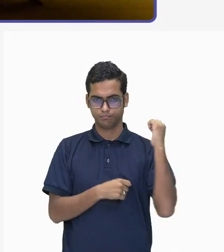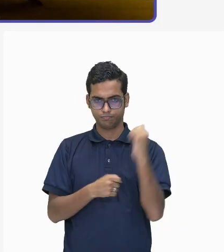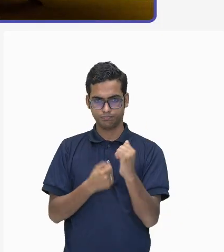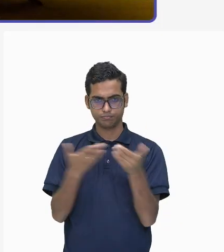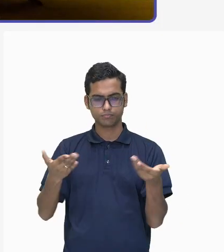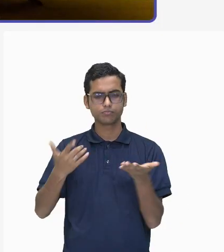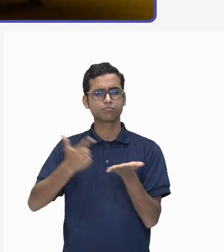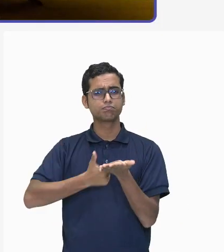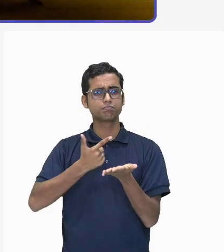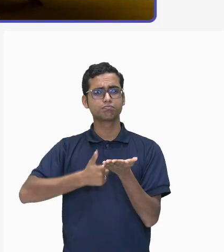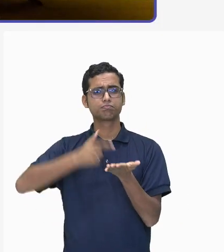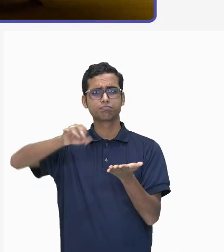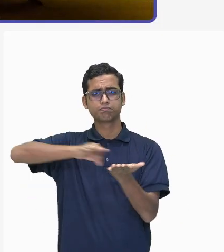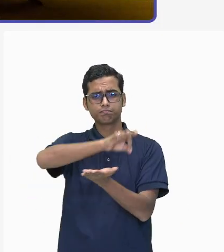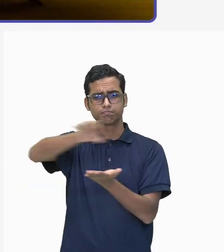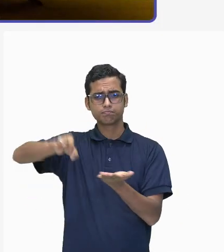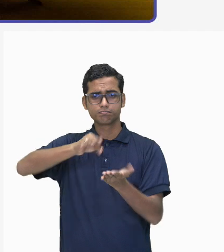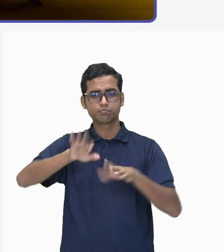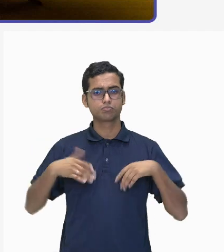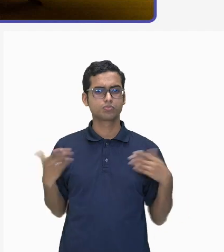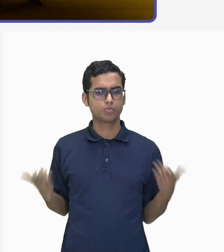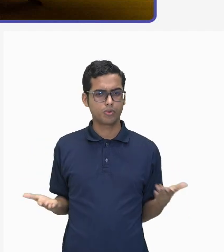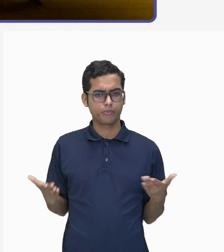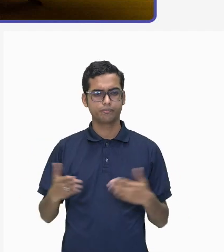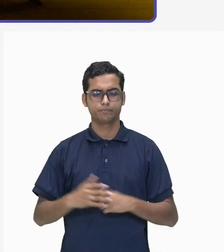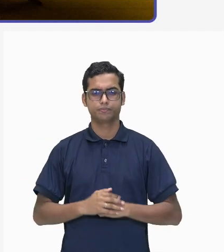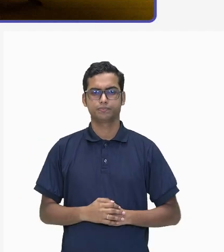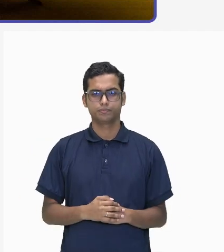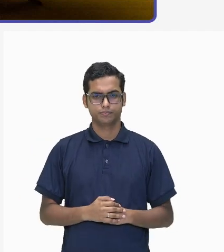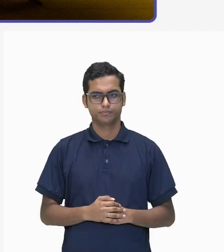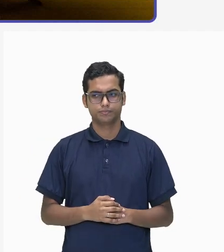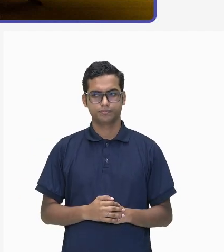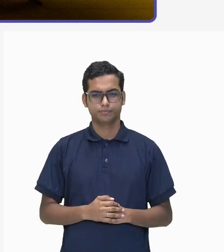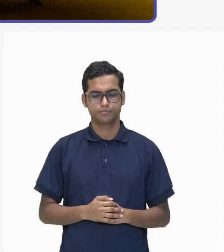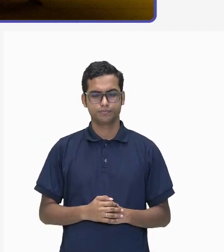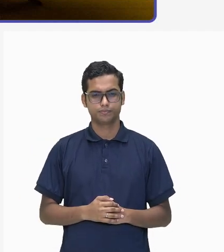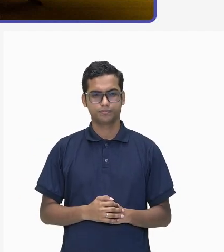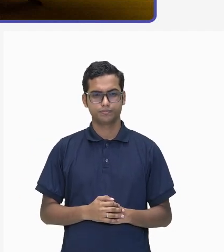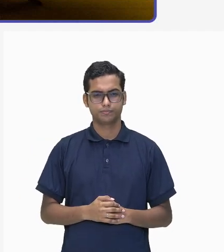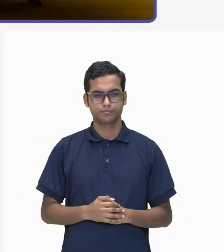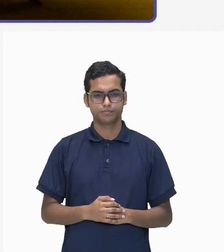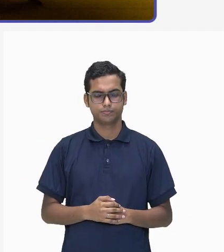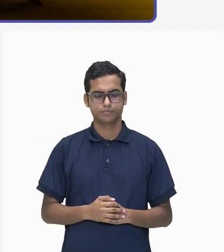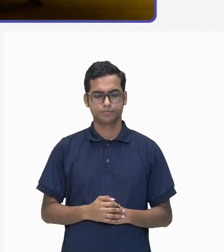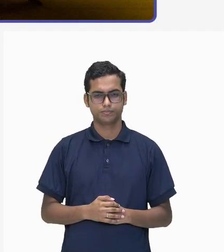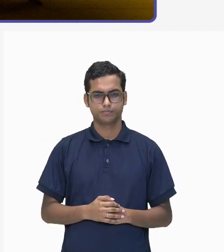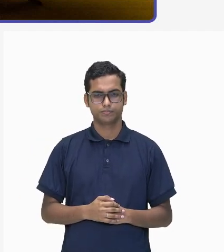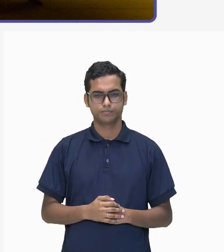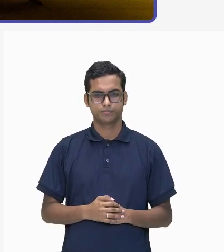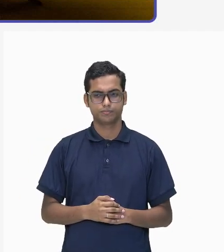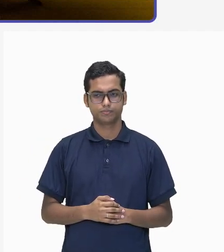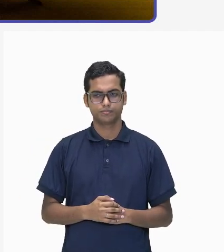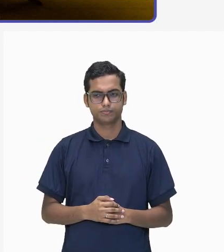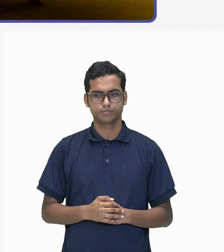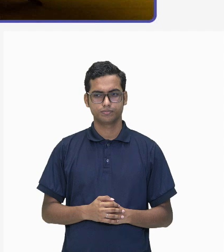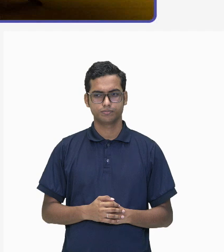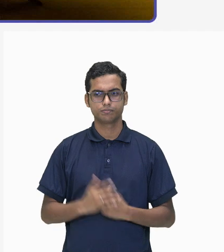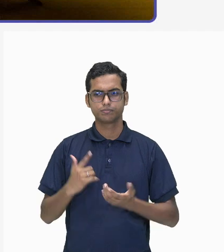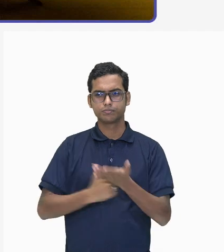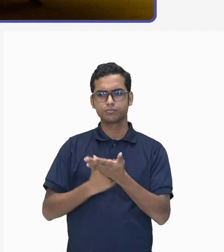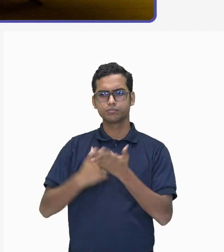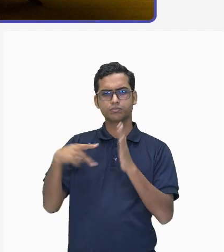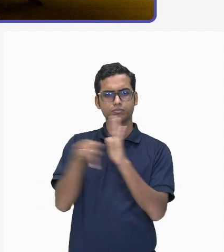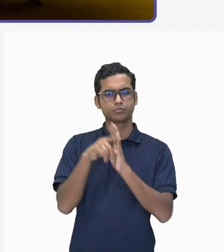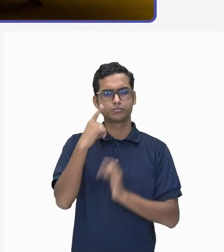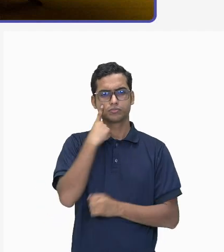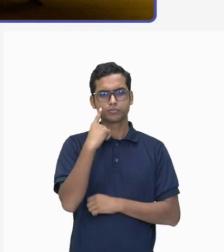então? O livro sagrado do islamismo, os islâmicos consideram sagrado o livro chamado Corão.